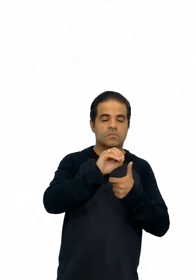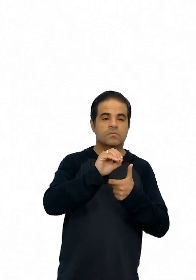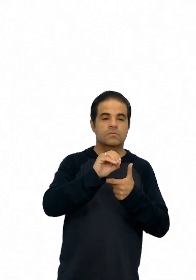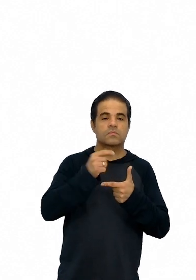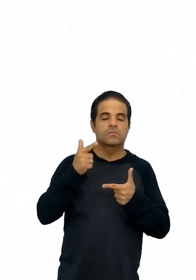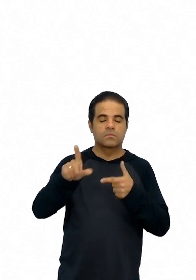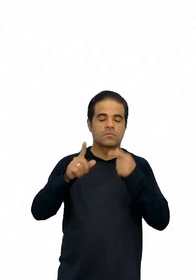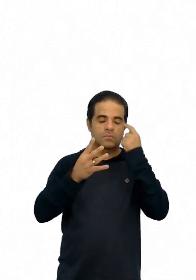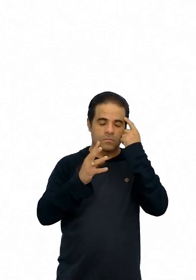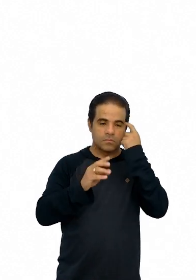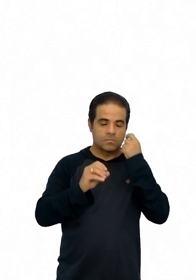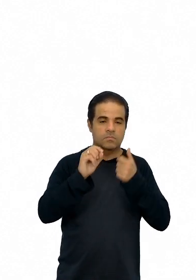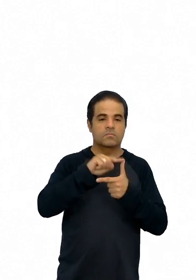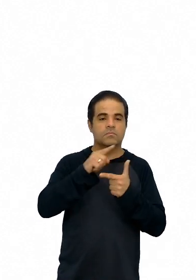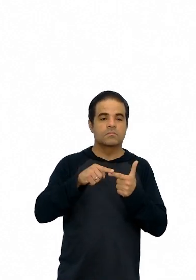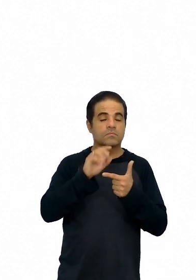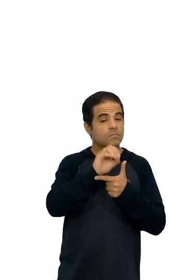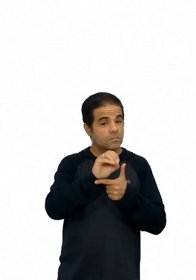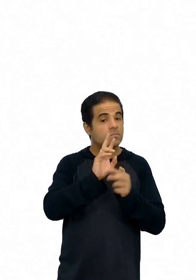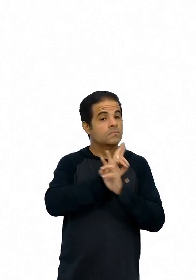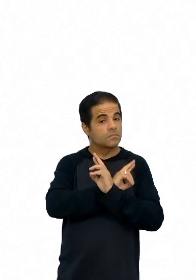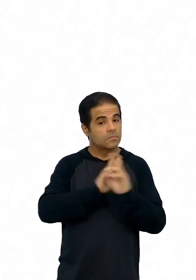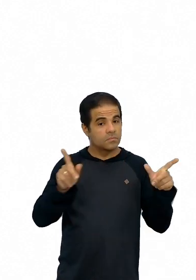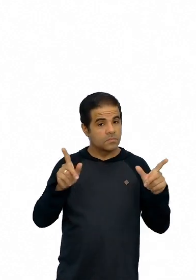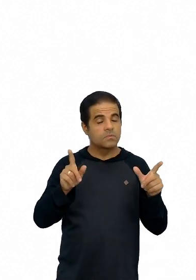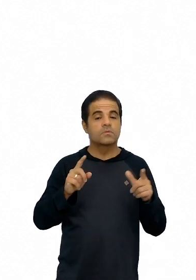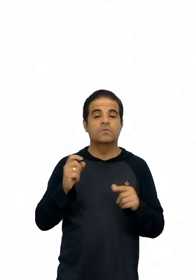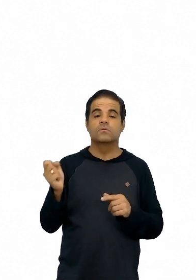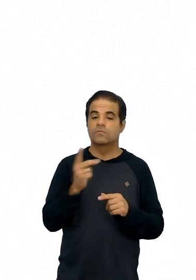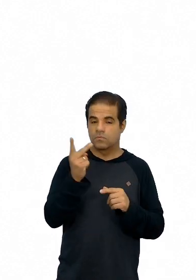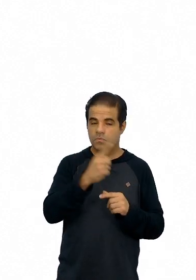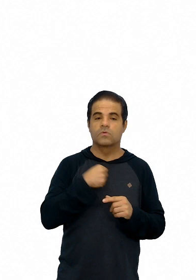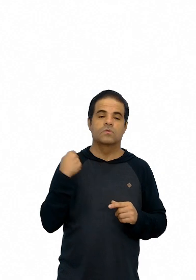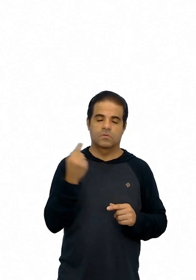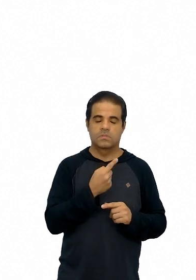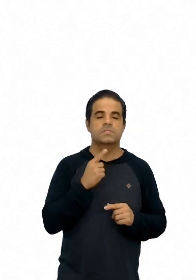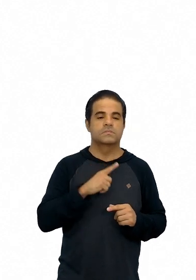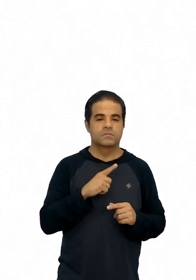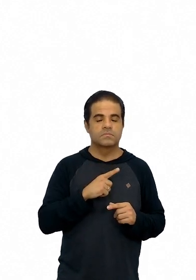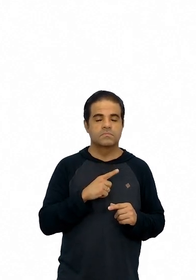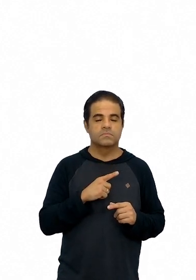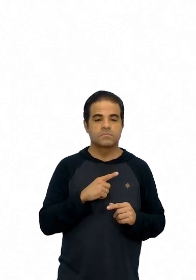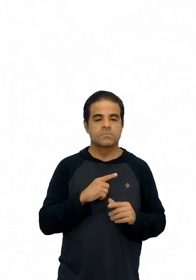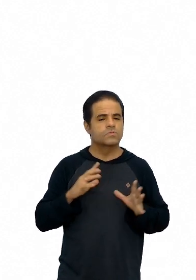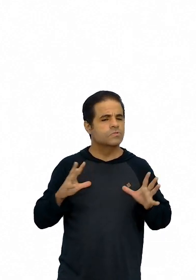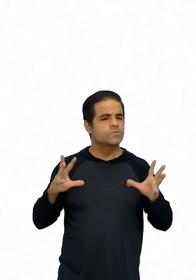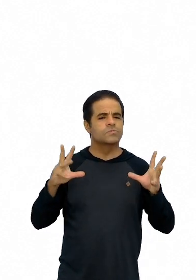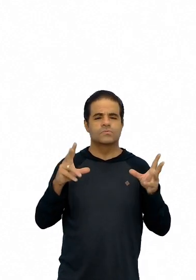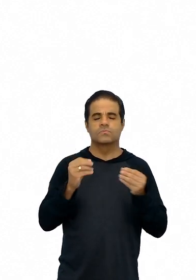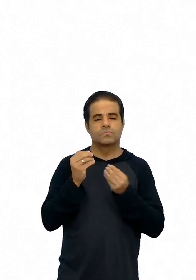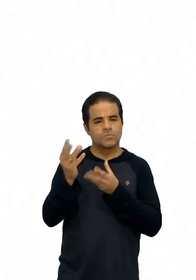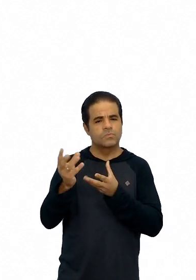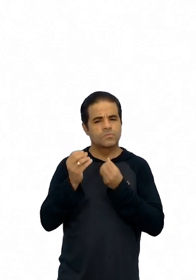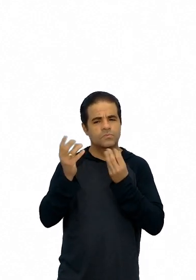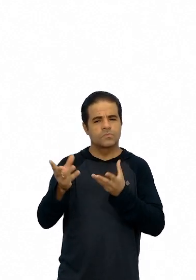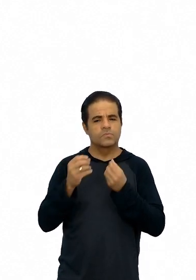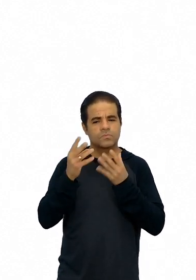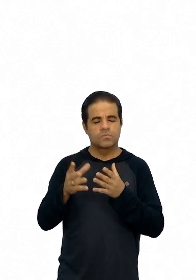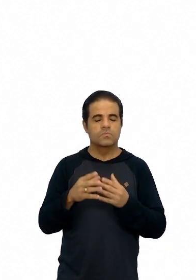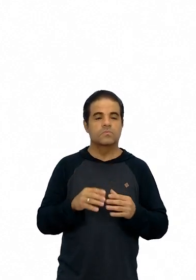porque aí está muito diferente do valor que a gente tem, tá? E aí, todo esse cuidado também